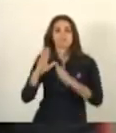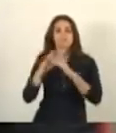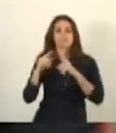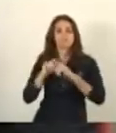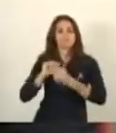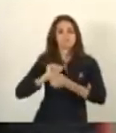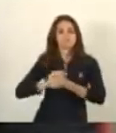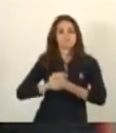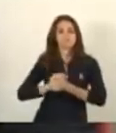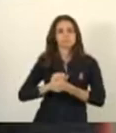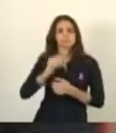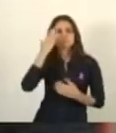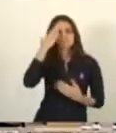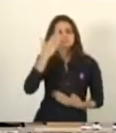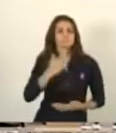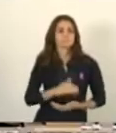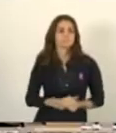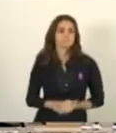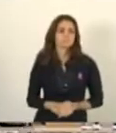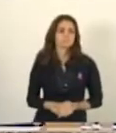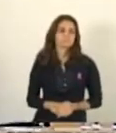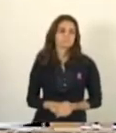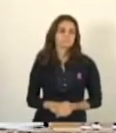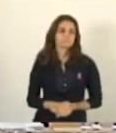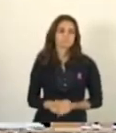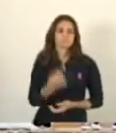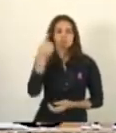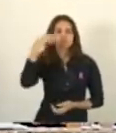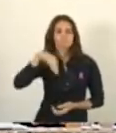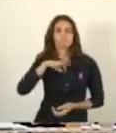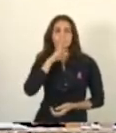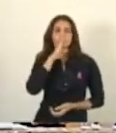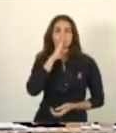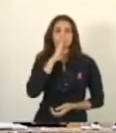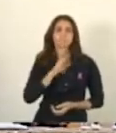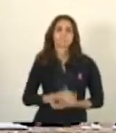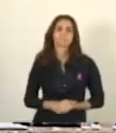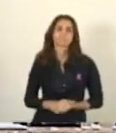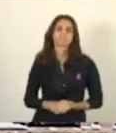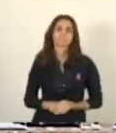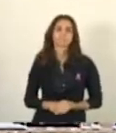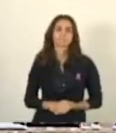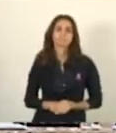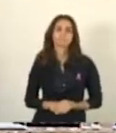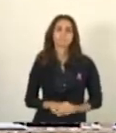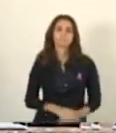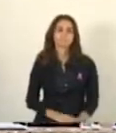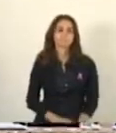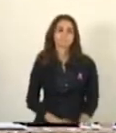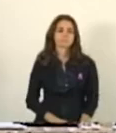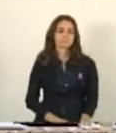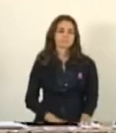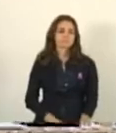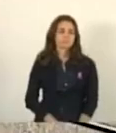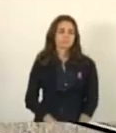Então, tá, muito obrigado, deputado. Nós que agradecemos. Então, vamos lá fazer um minuto de silêncio, proposto pelos deputados, incluindo agora o deputado Sérgio